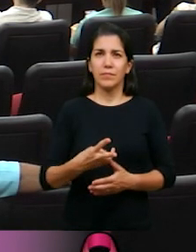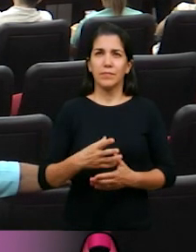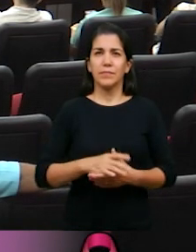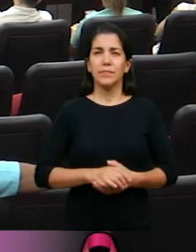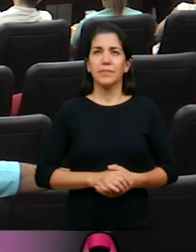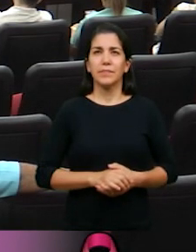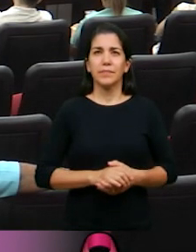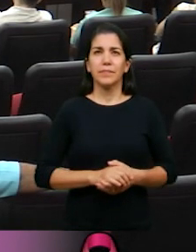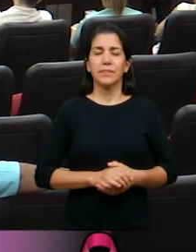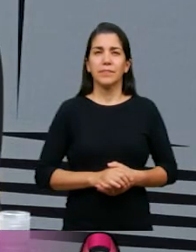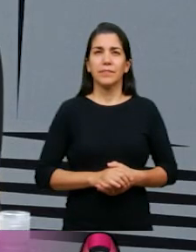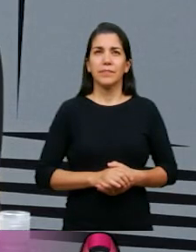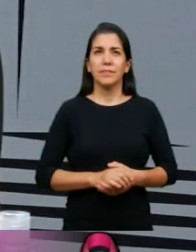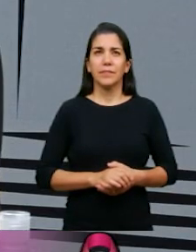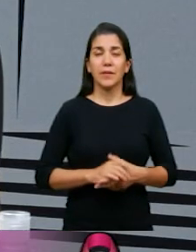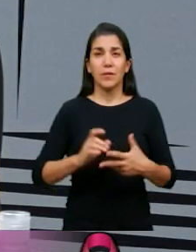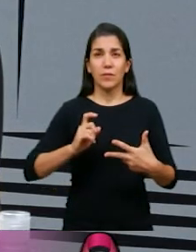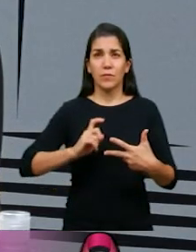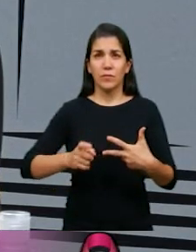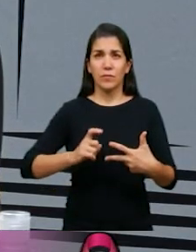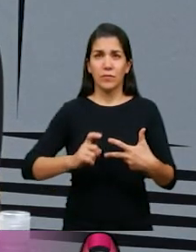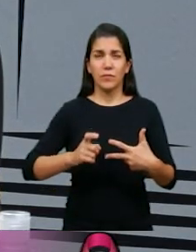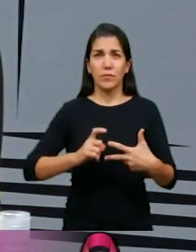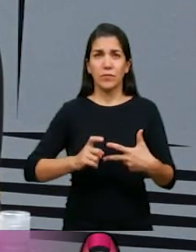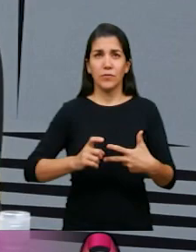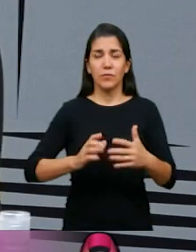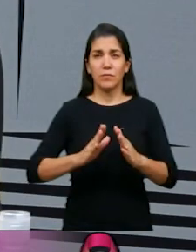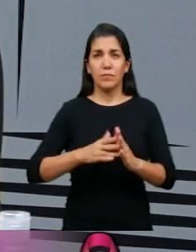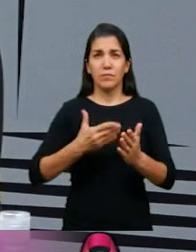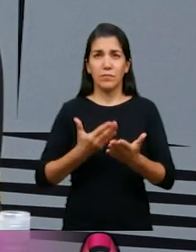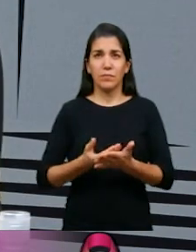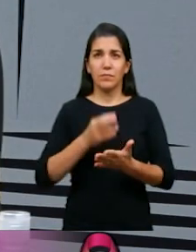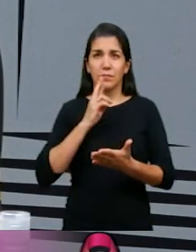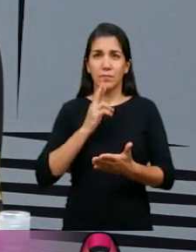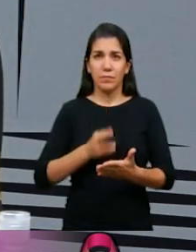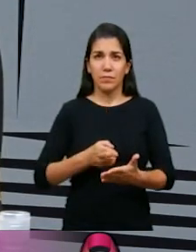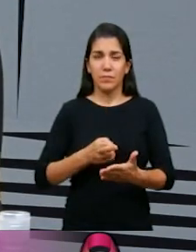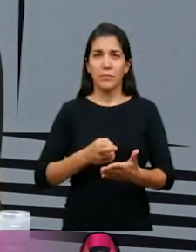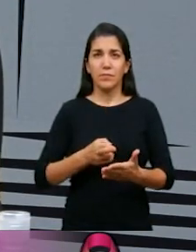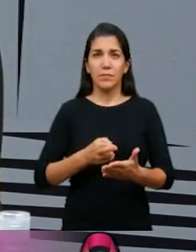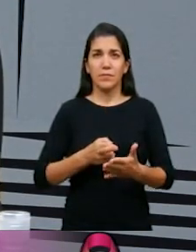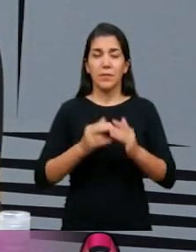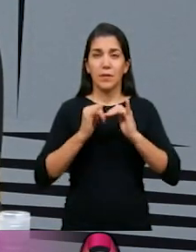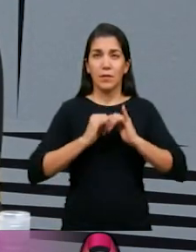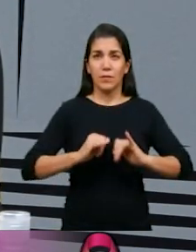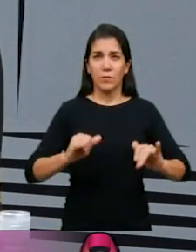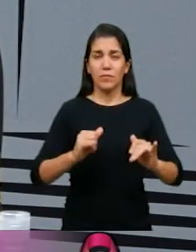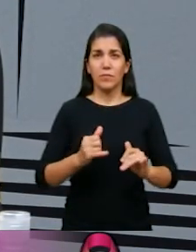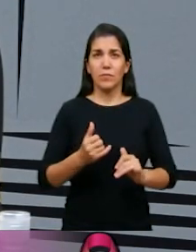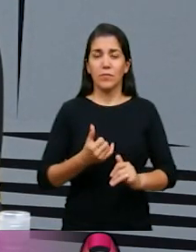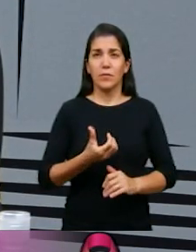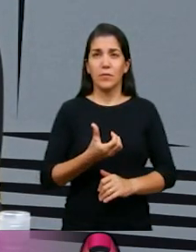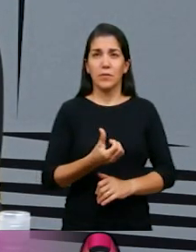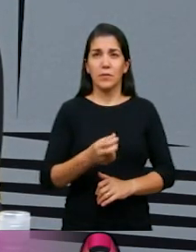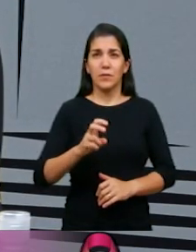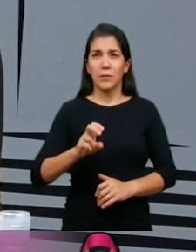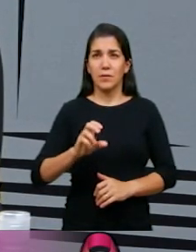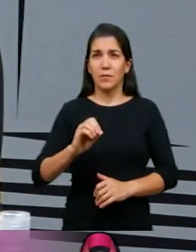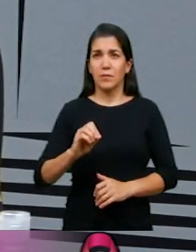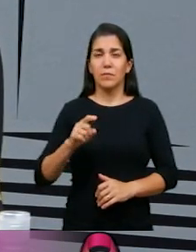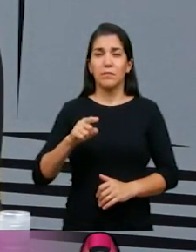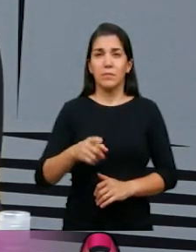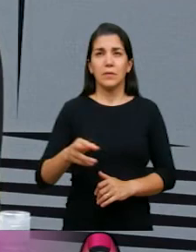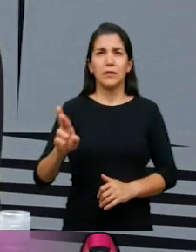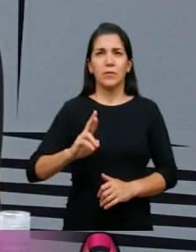Presidente, considerando que o Executivo Municipal, em resposta a requerimento de nossa autoria, informou o gasto de R$ 650 mil